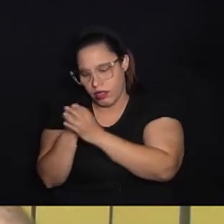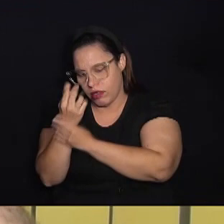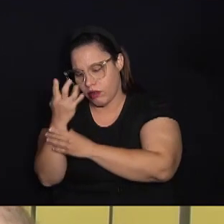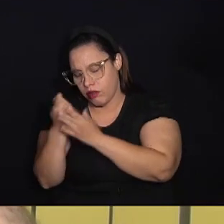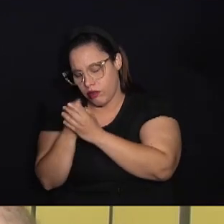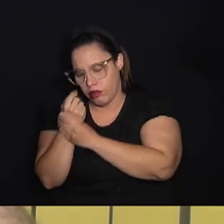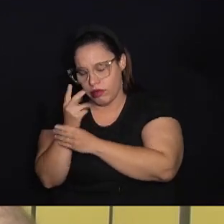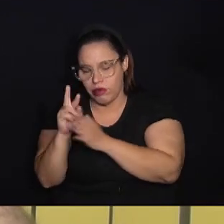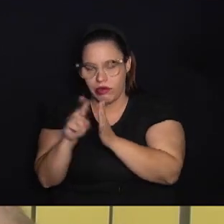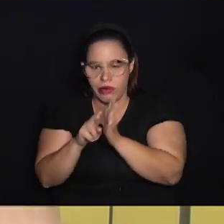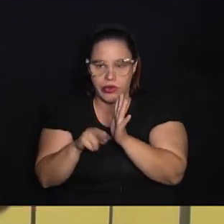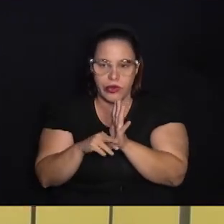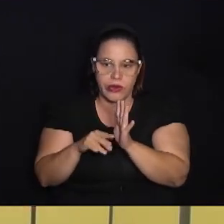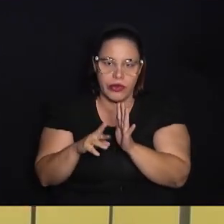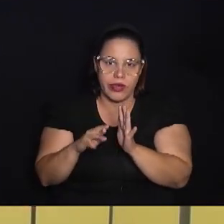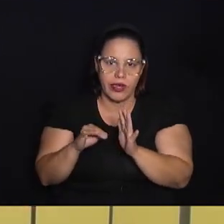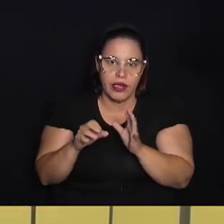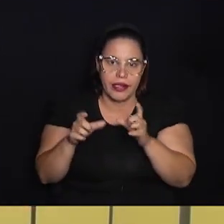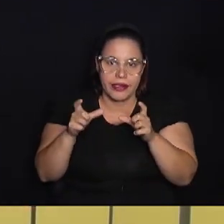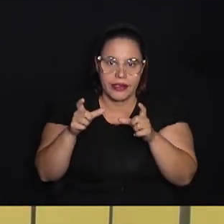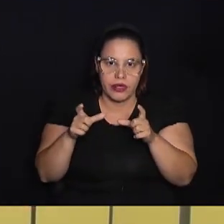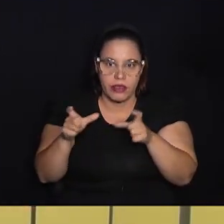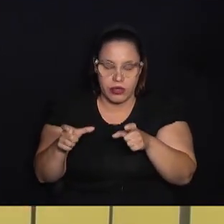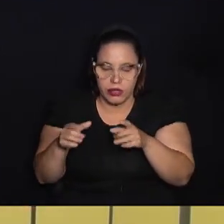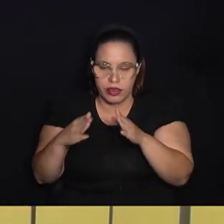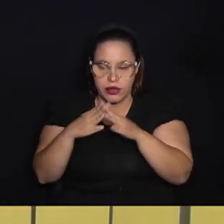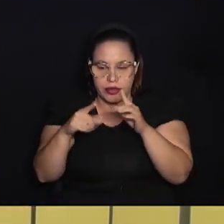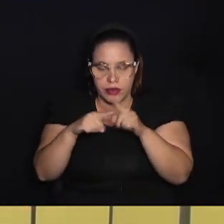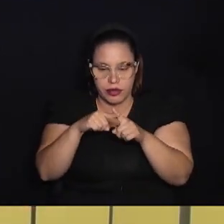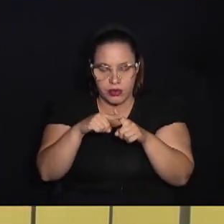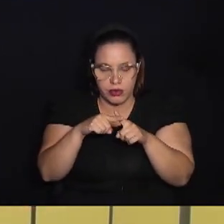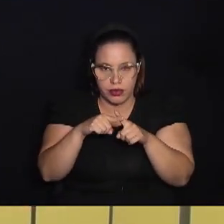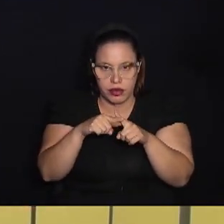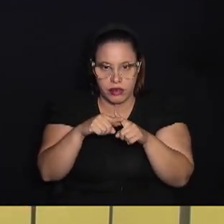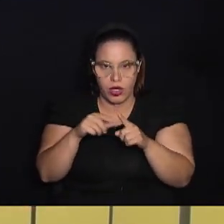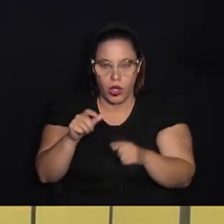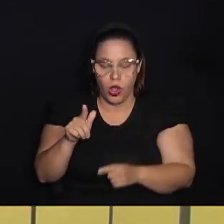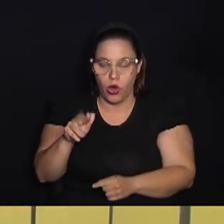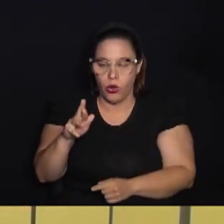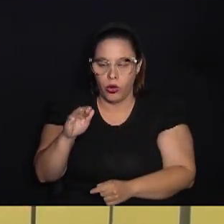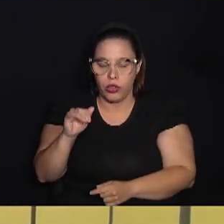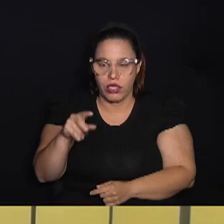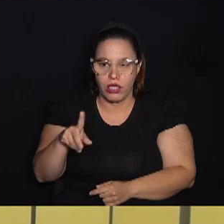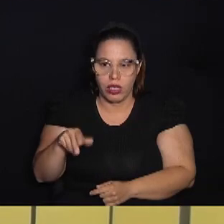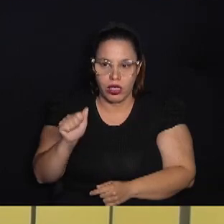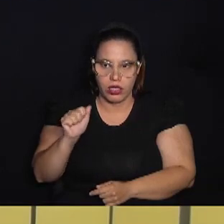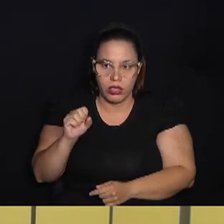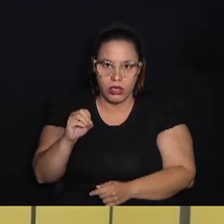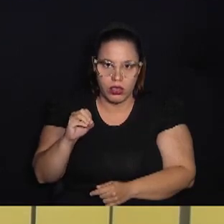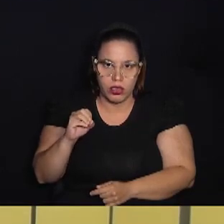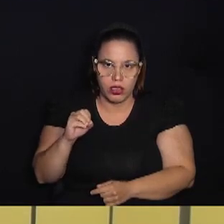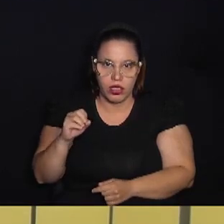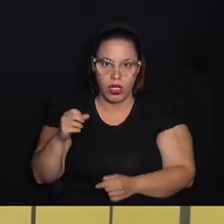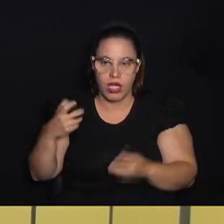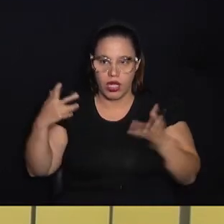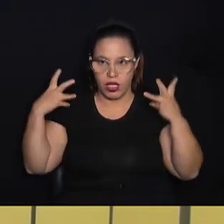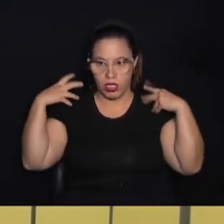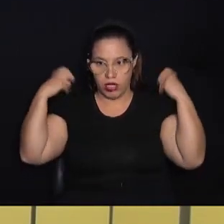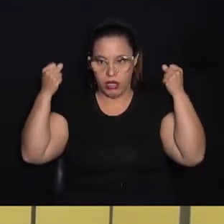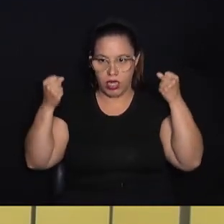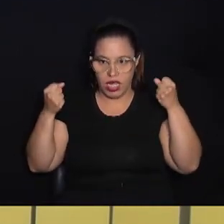nosso esse do Cemitério dos alemães Foi muito legal a gente saiu do complexo luterano e foi a pé com o skif é